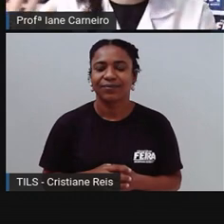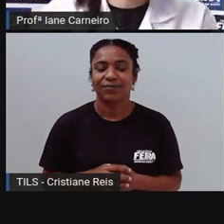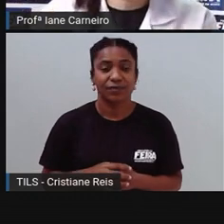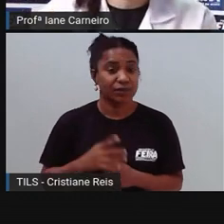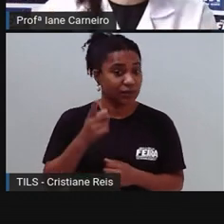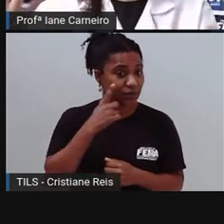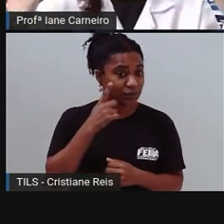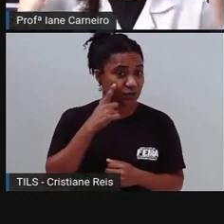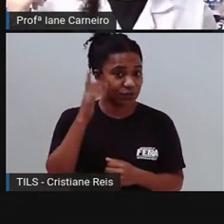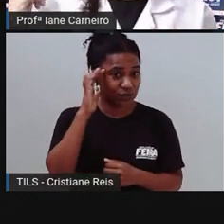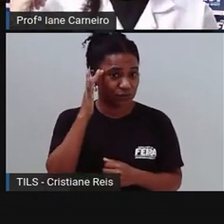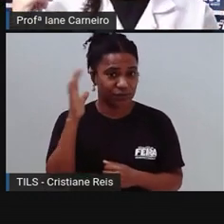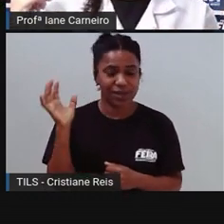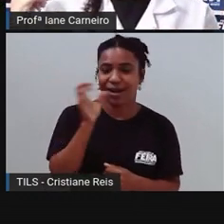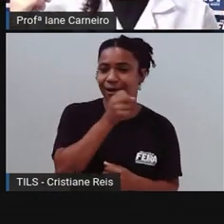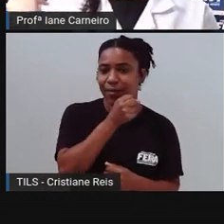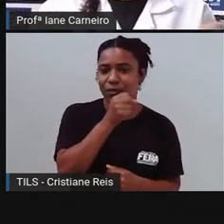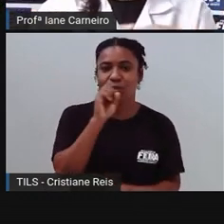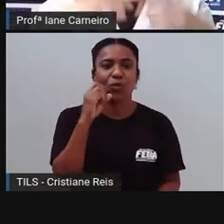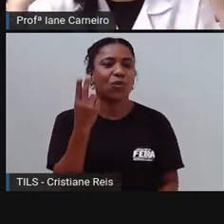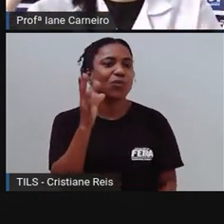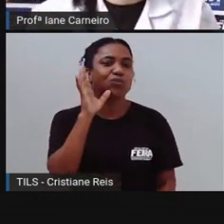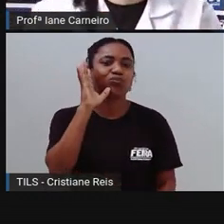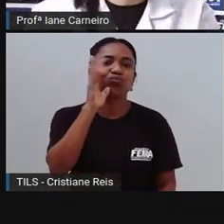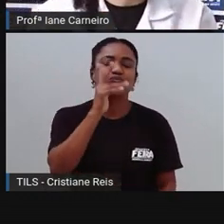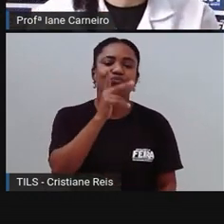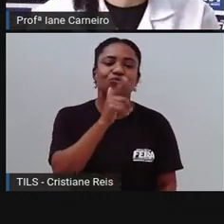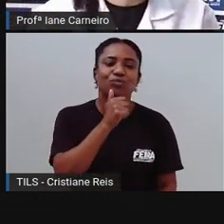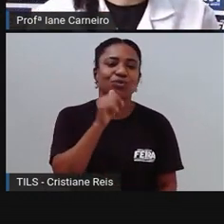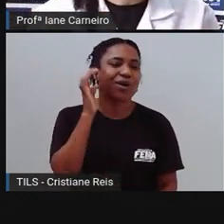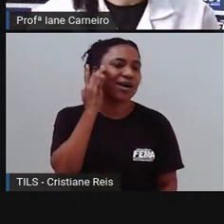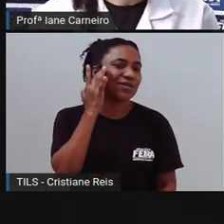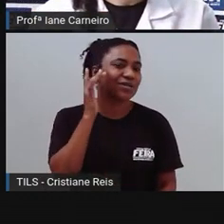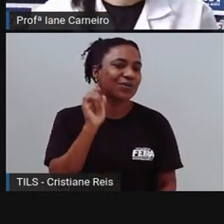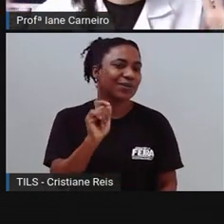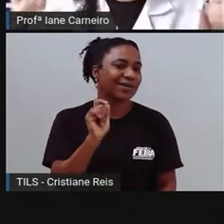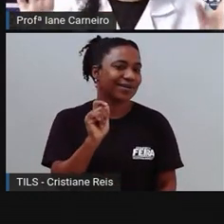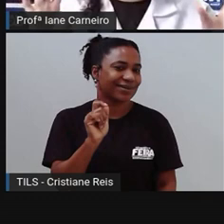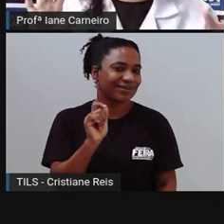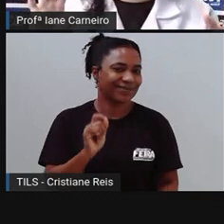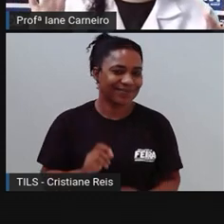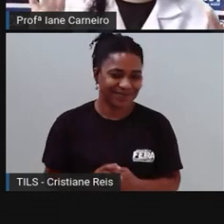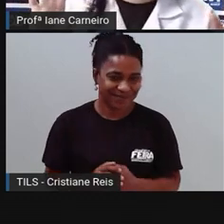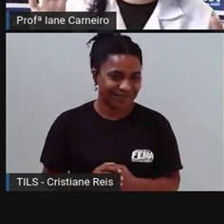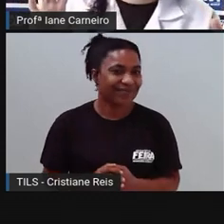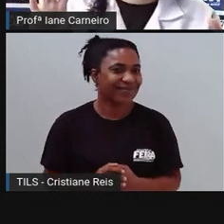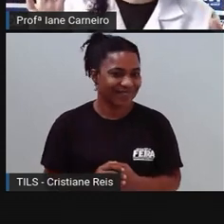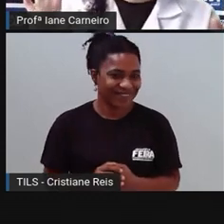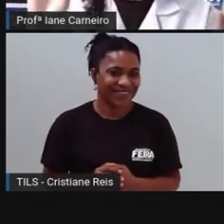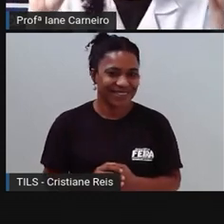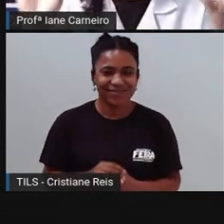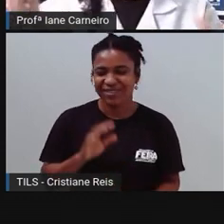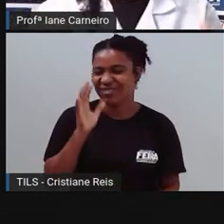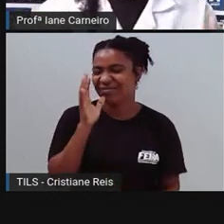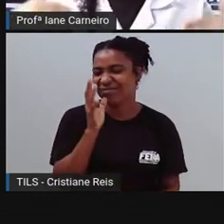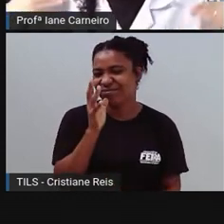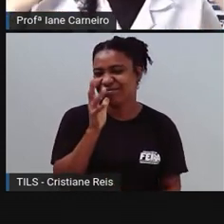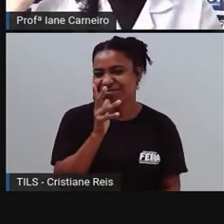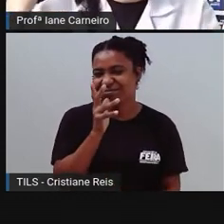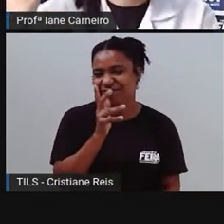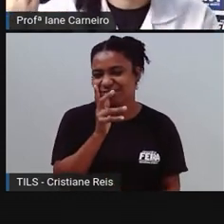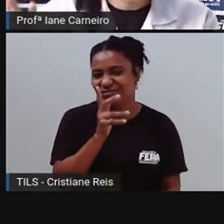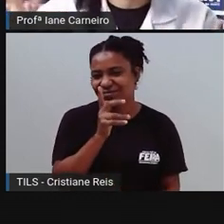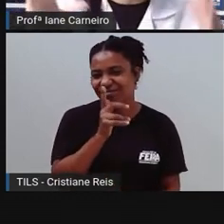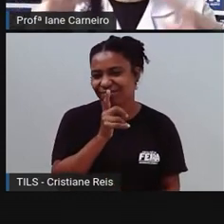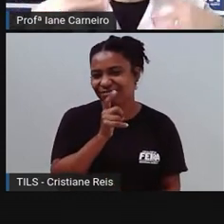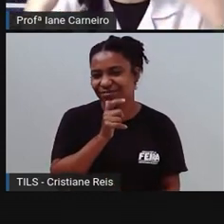rápido ou foi demorado para a gente contar as 15 bolinhas? Foi um pouquinho lento, né? Será que existe uma